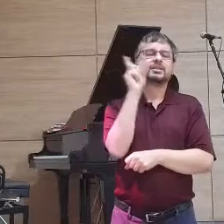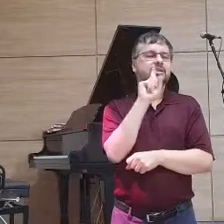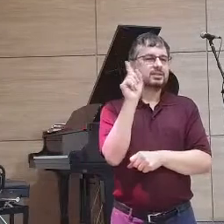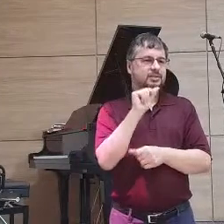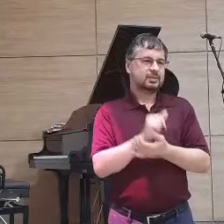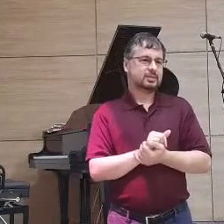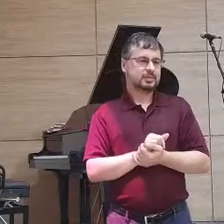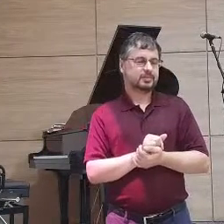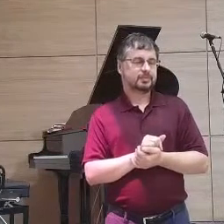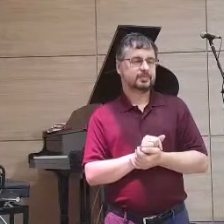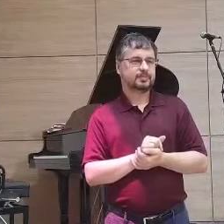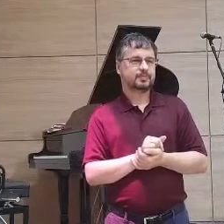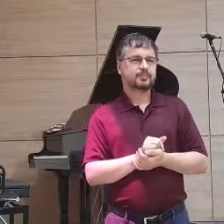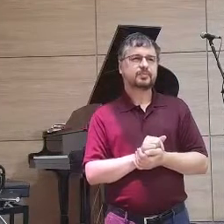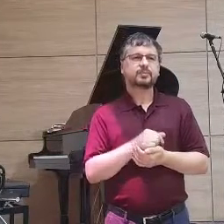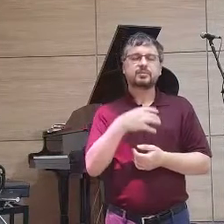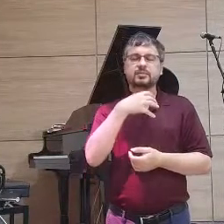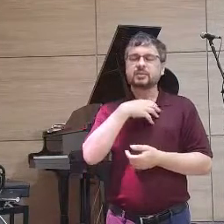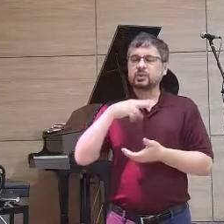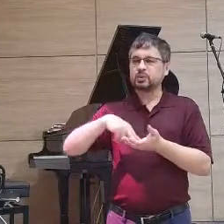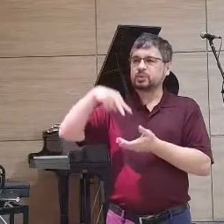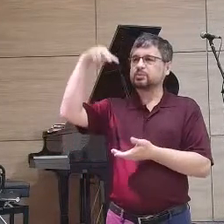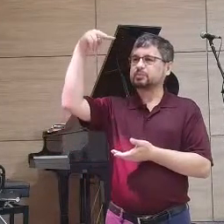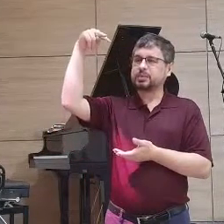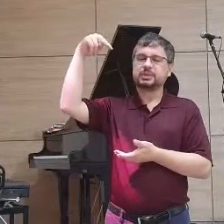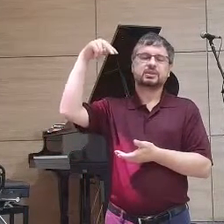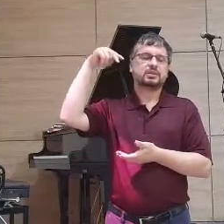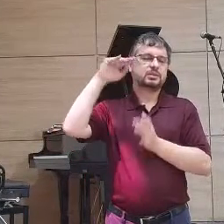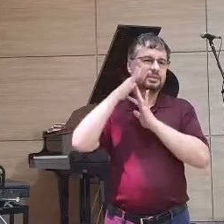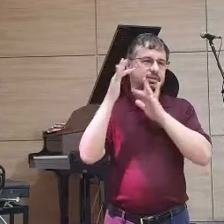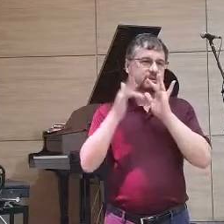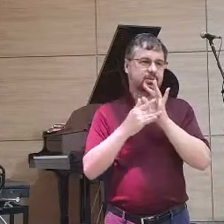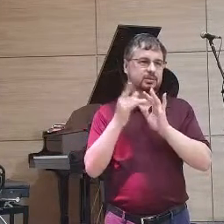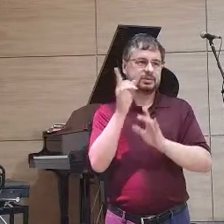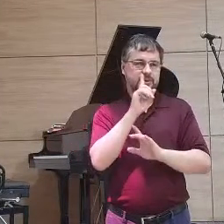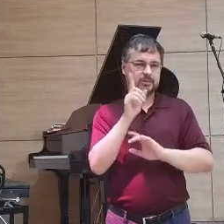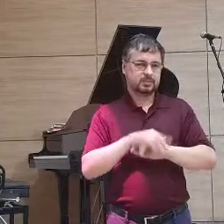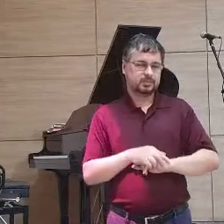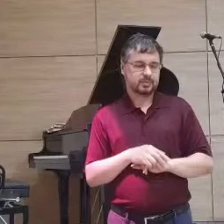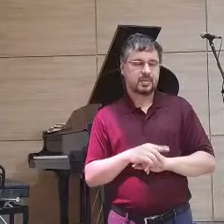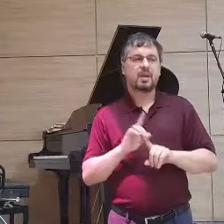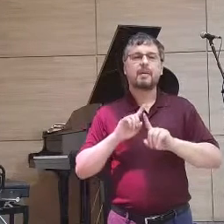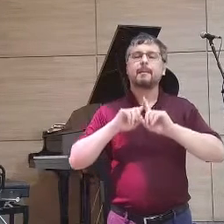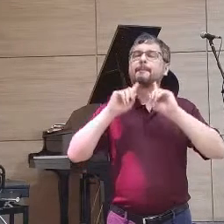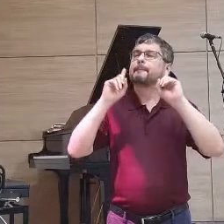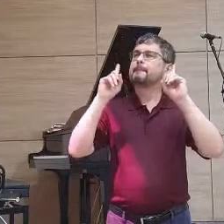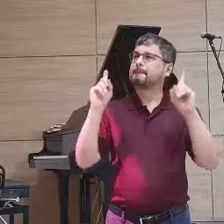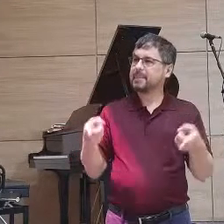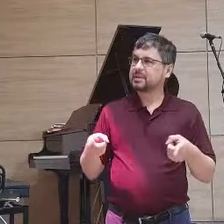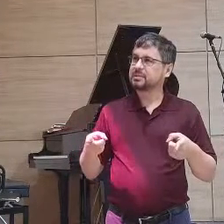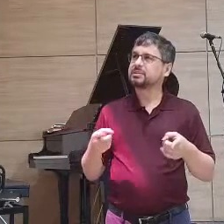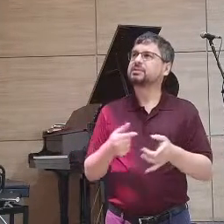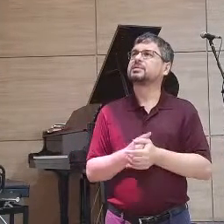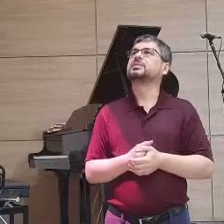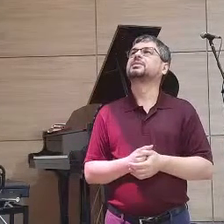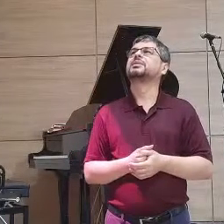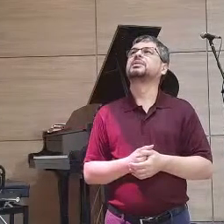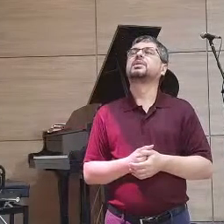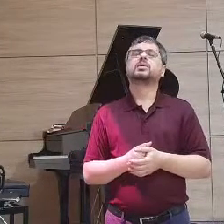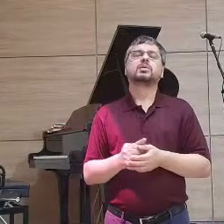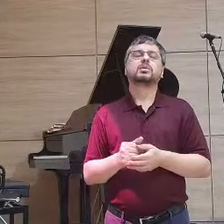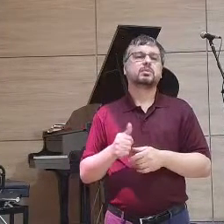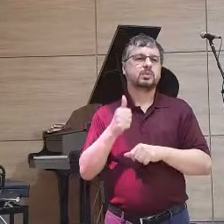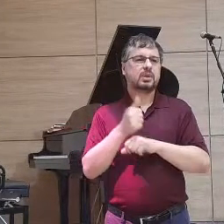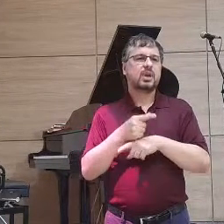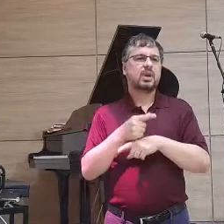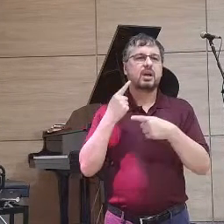cataléptico o a subir da ascensão de Jesus Cristo não é só por isso mas é sobretudo sobretudo